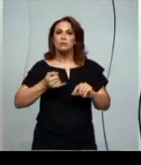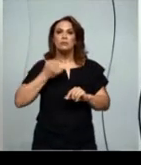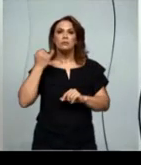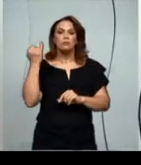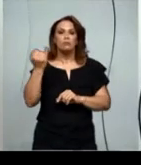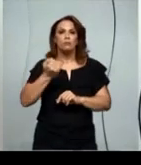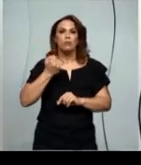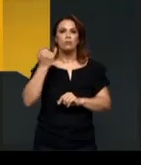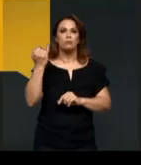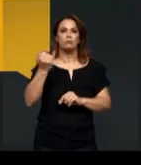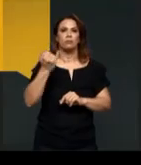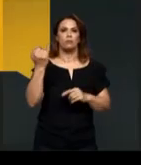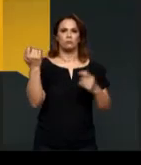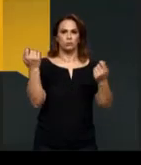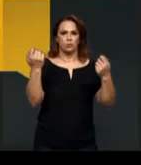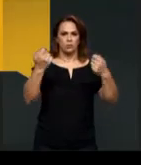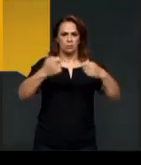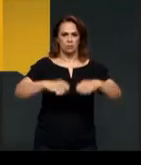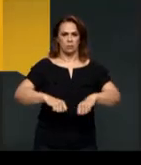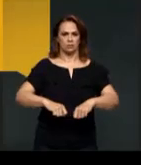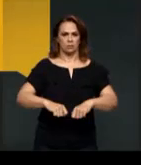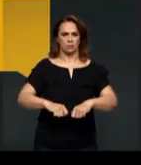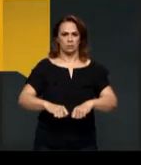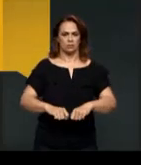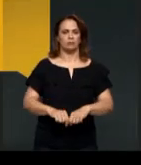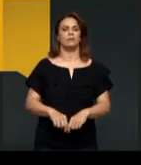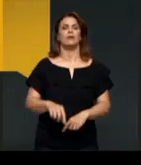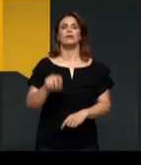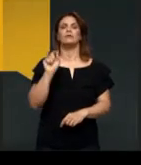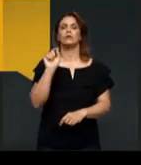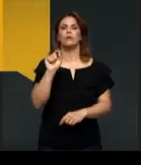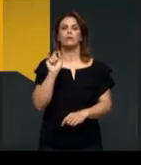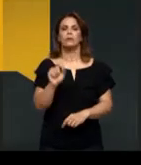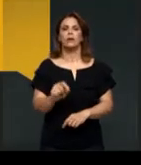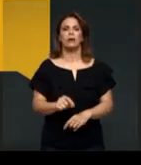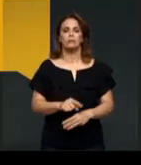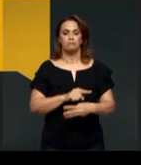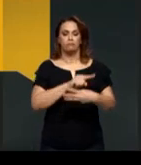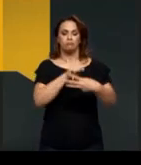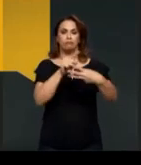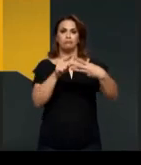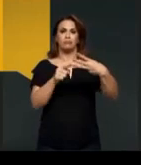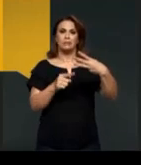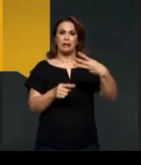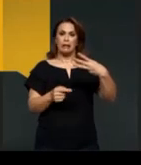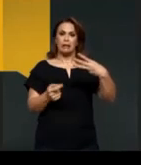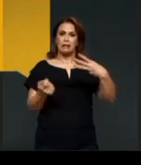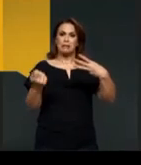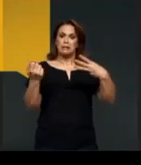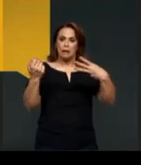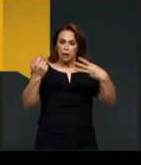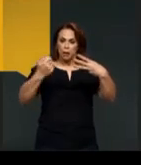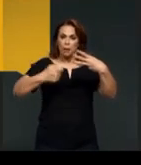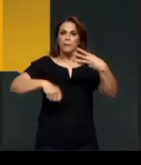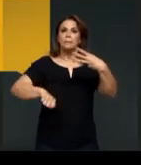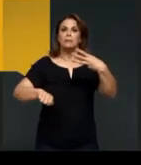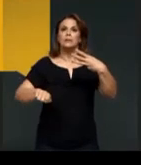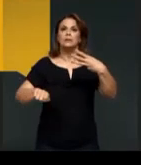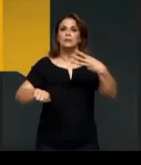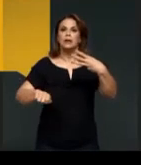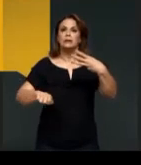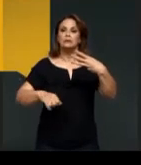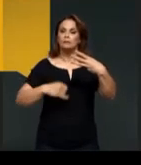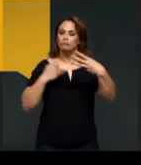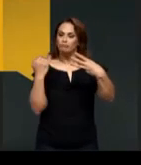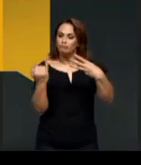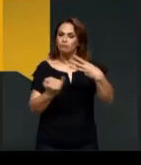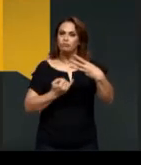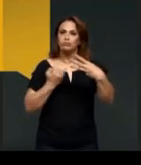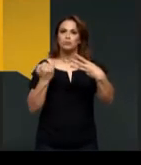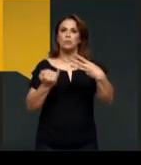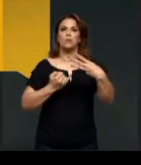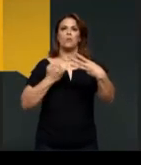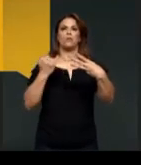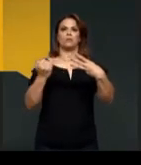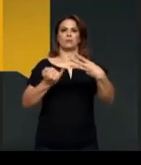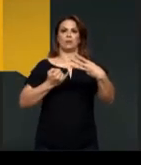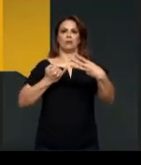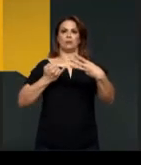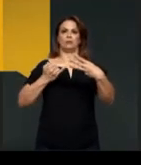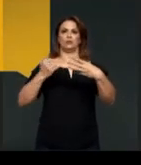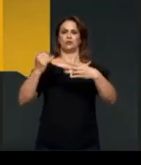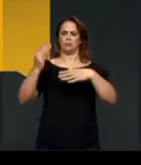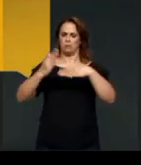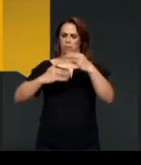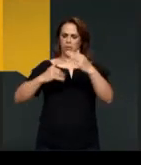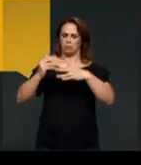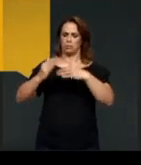3 habilidades estarão constantemente, de uma forma crescente, sendo necessárias para empregos